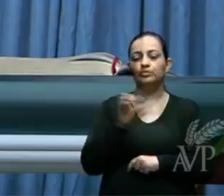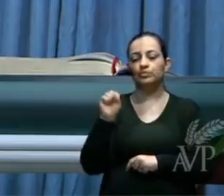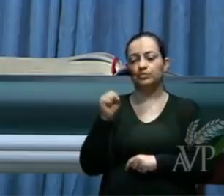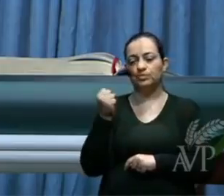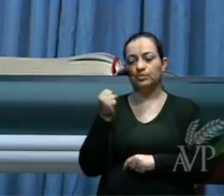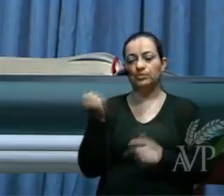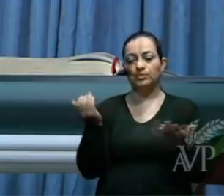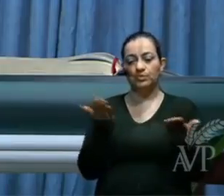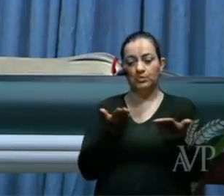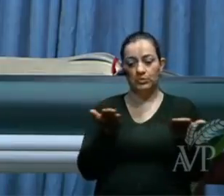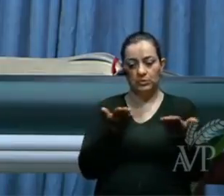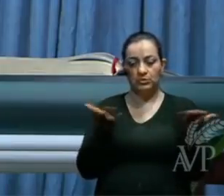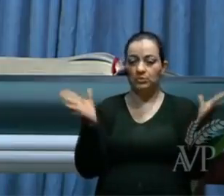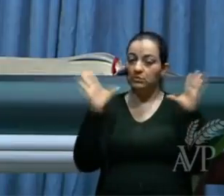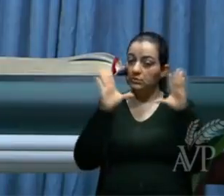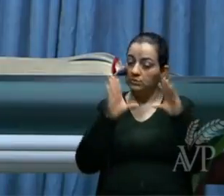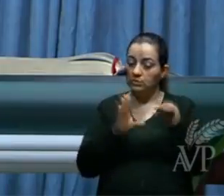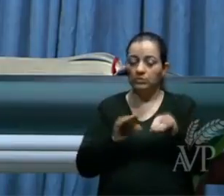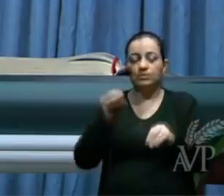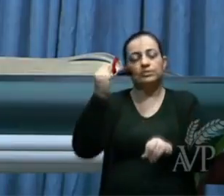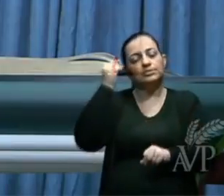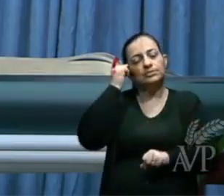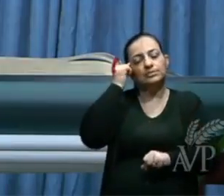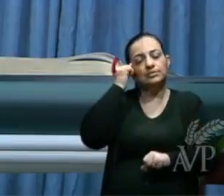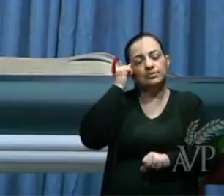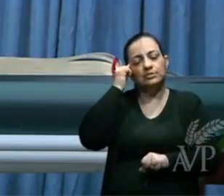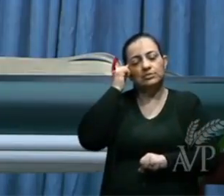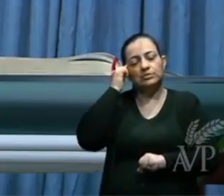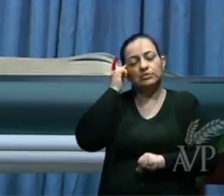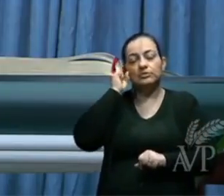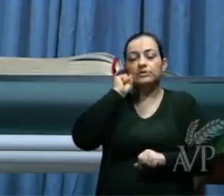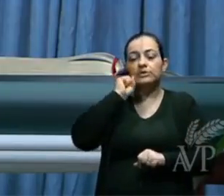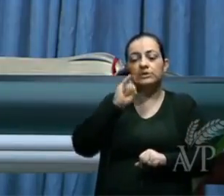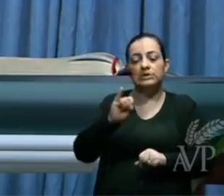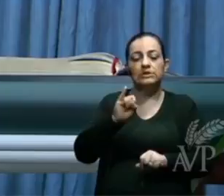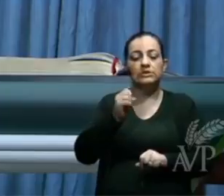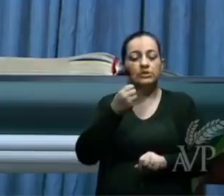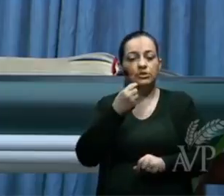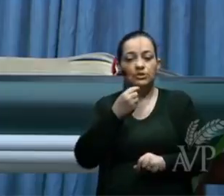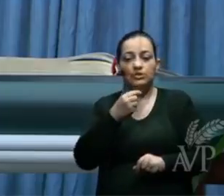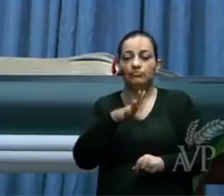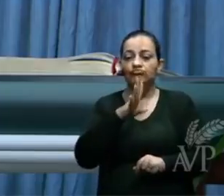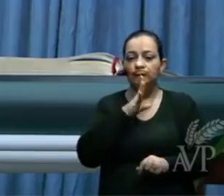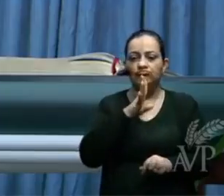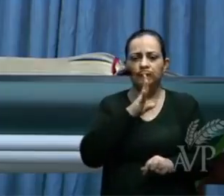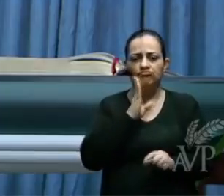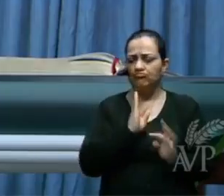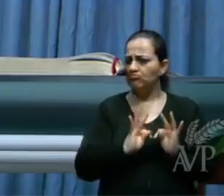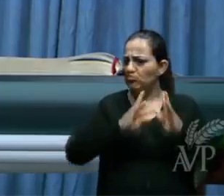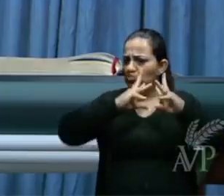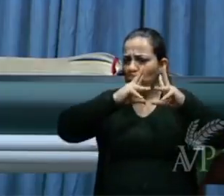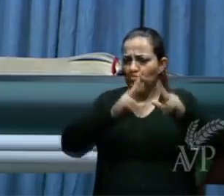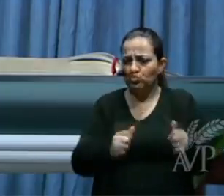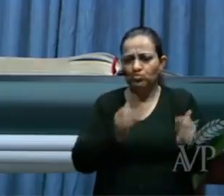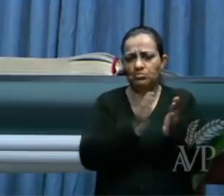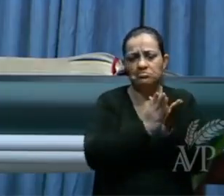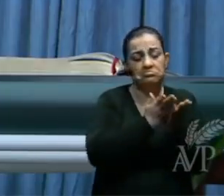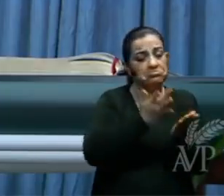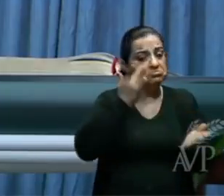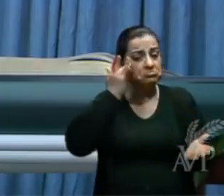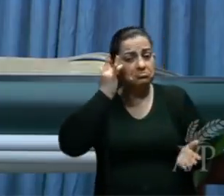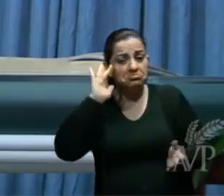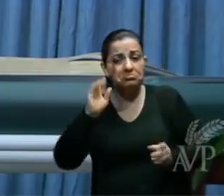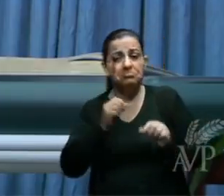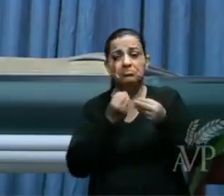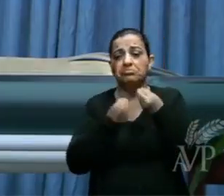agora nesta noite penso que a não ser que conheçamos a palavra de deus não sabemos